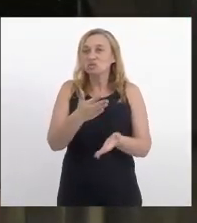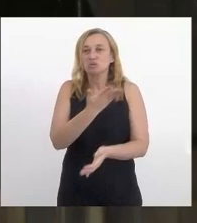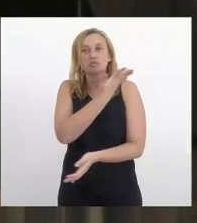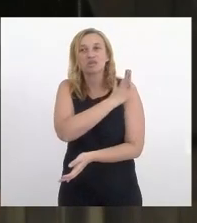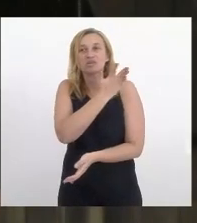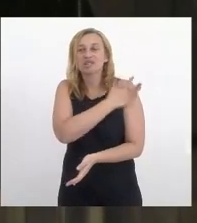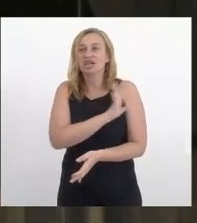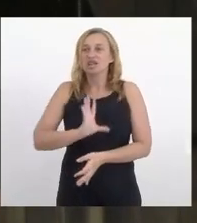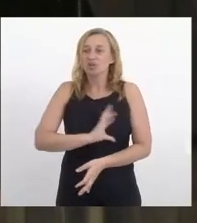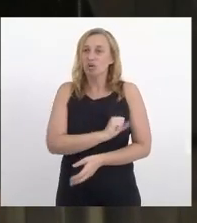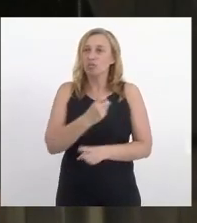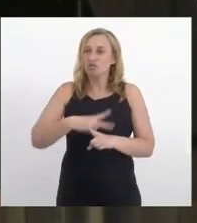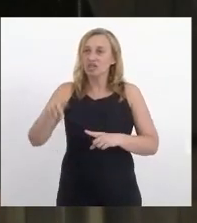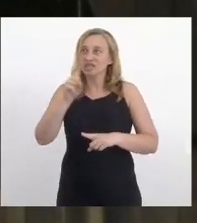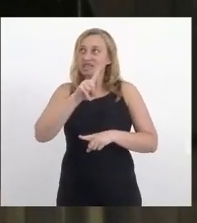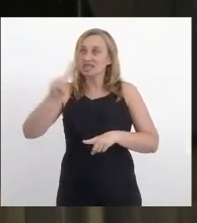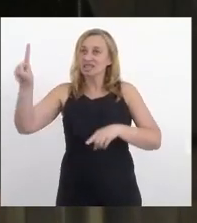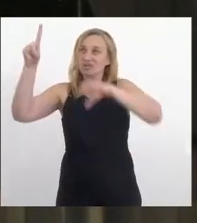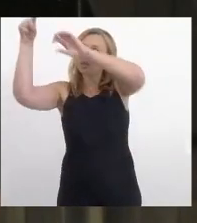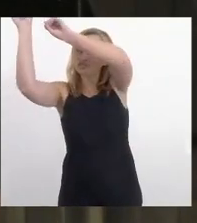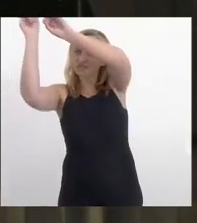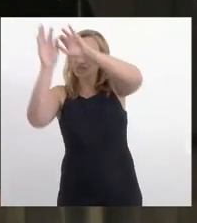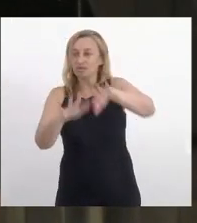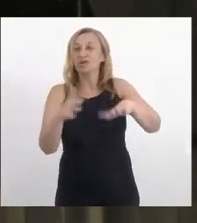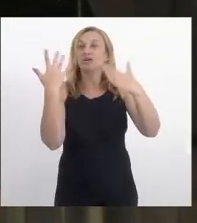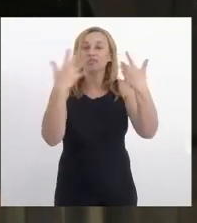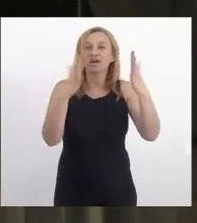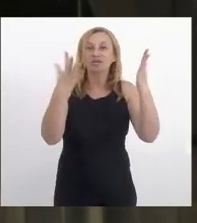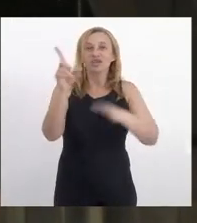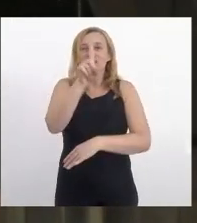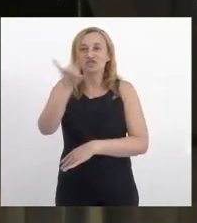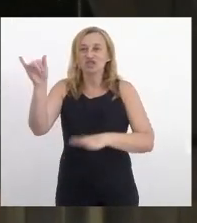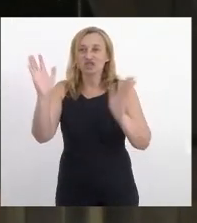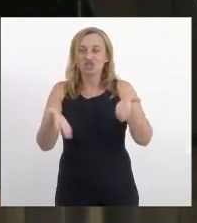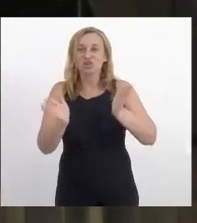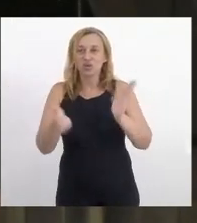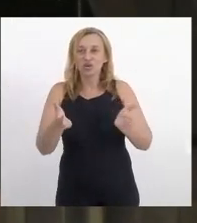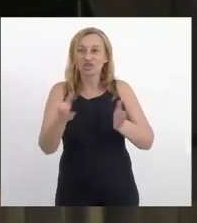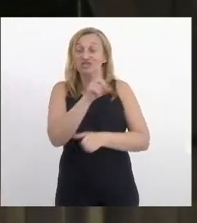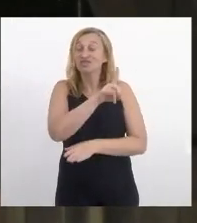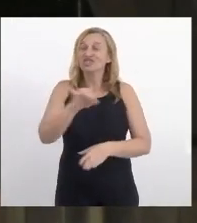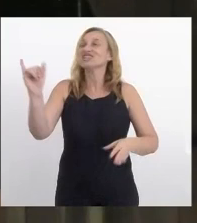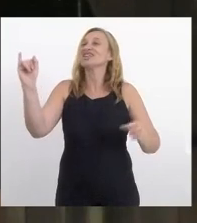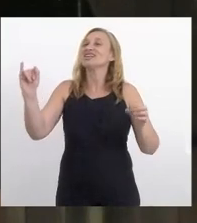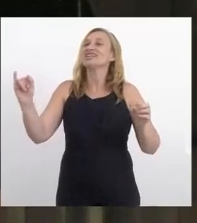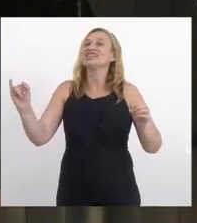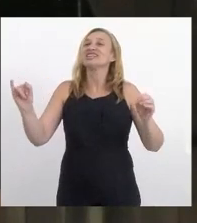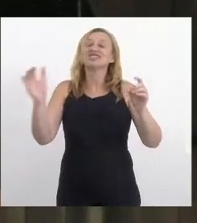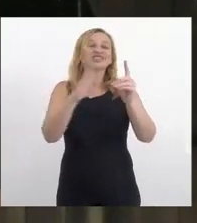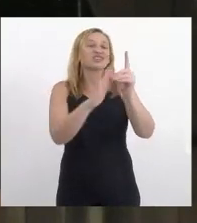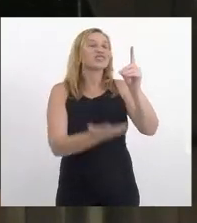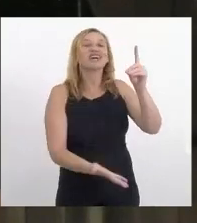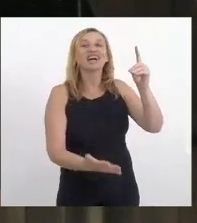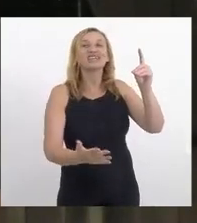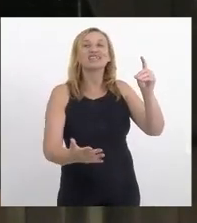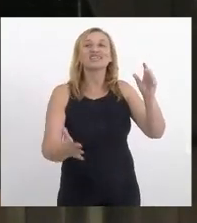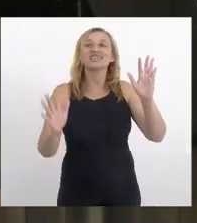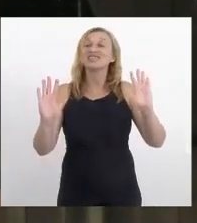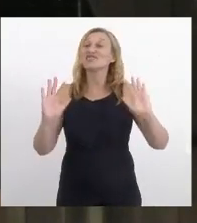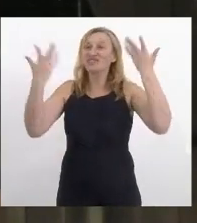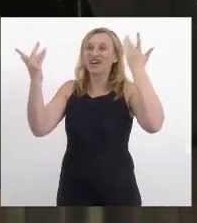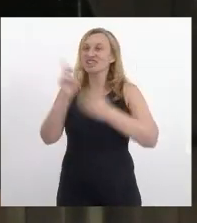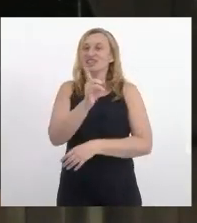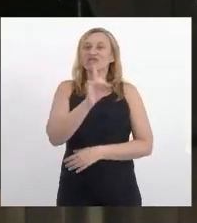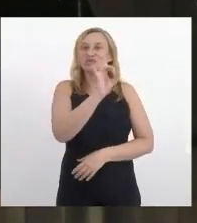vença e que Deus nos abençoe. Parabéns ao dia de hoje e que hoje seja um dia de homenagem e de festa, não